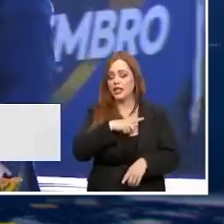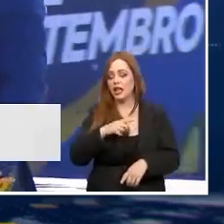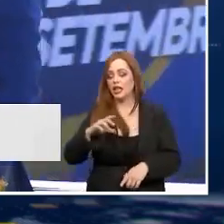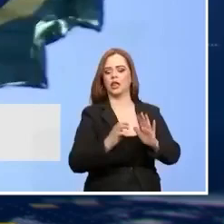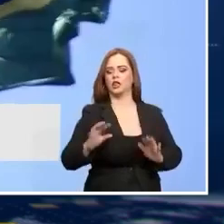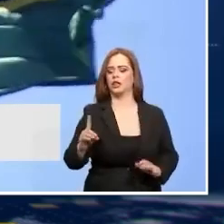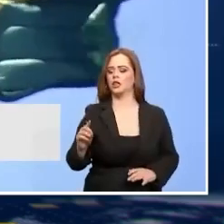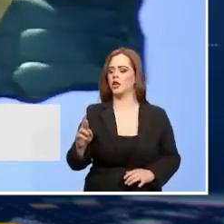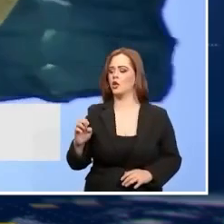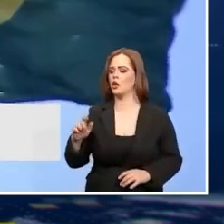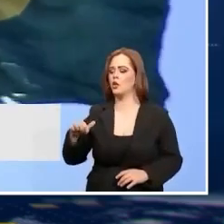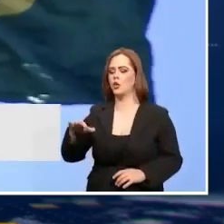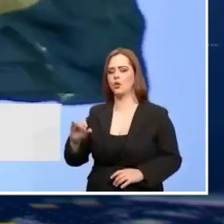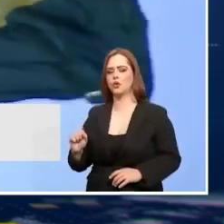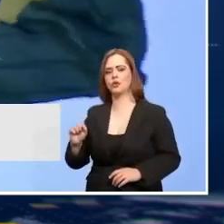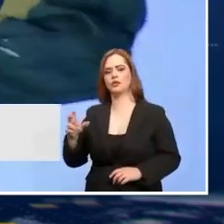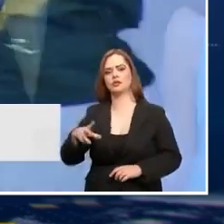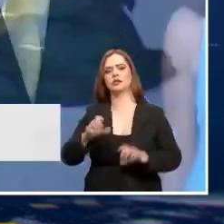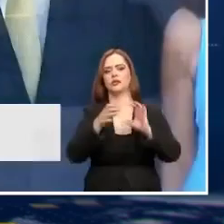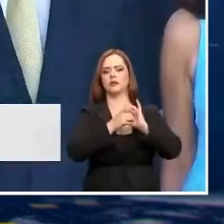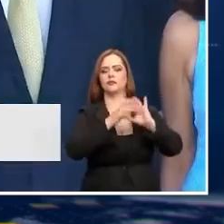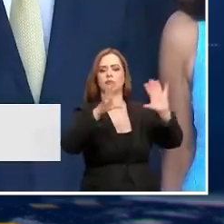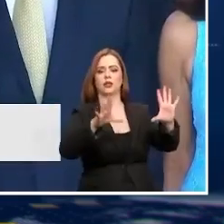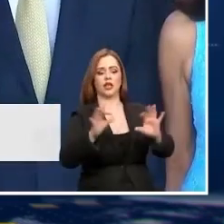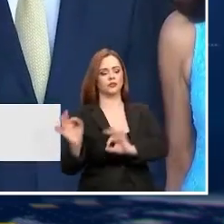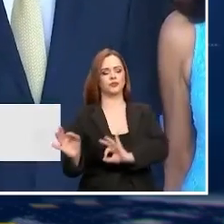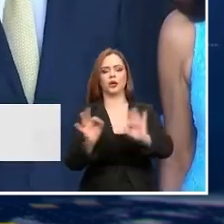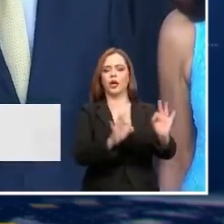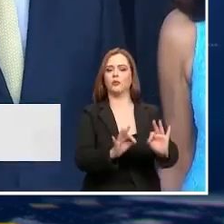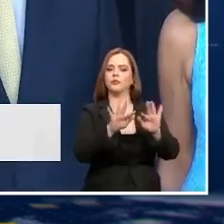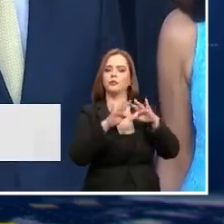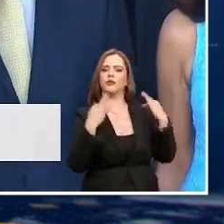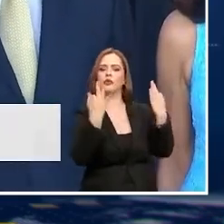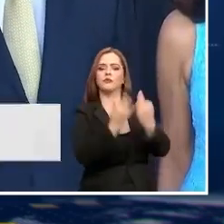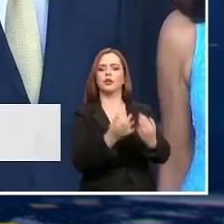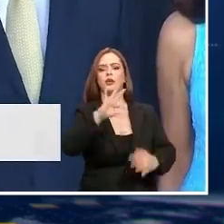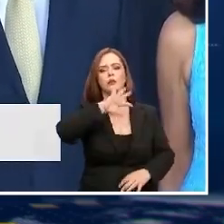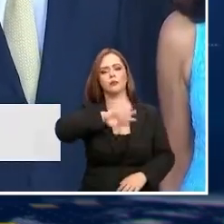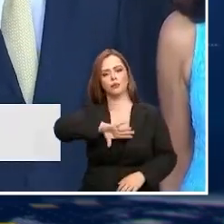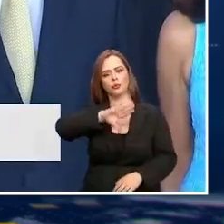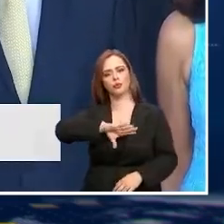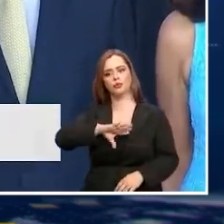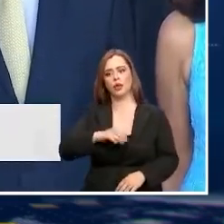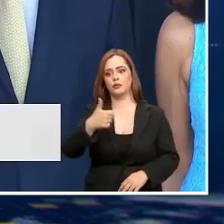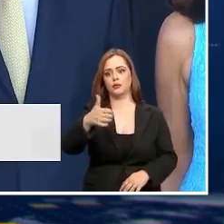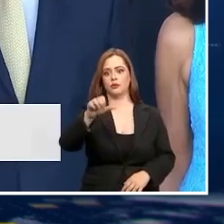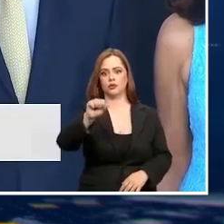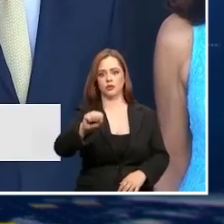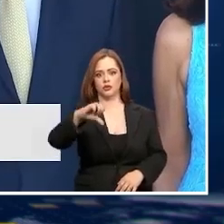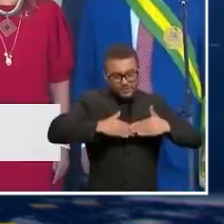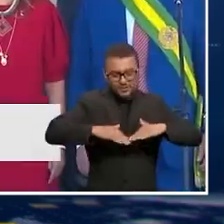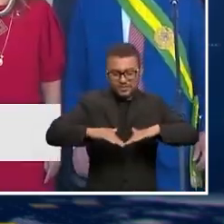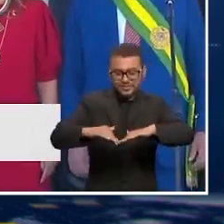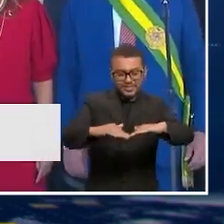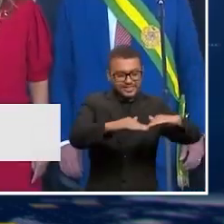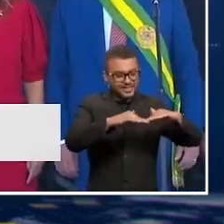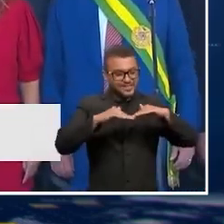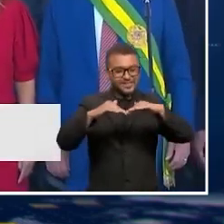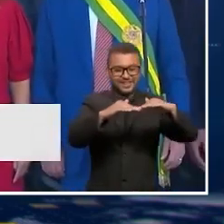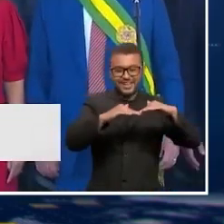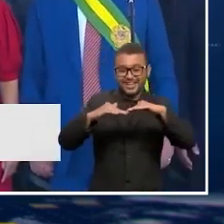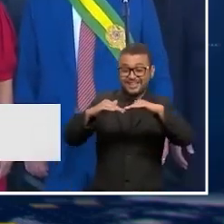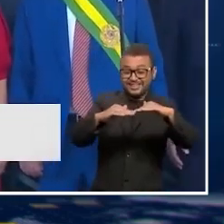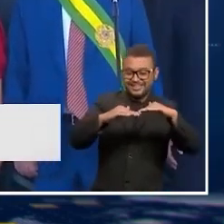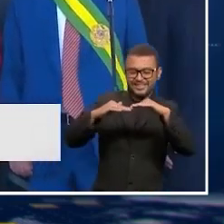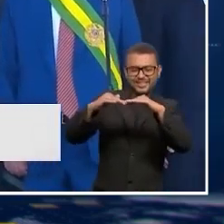eu vou considerar fake. Não, então vamos considerar fake tudo que você falou até agora. Calma. Eu permito que você fale a verdade e eu, a partir de agora, você me